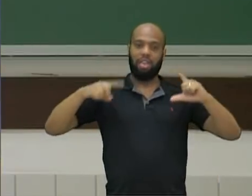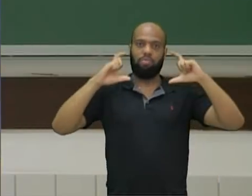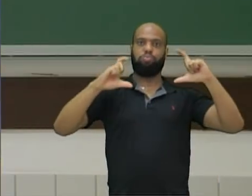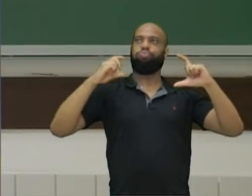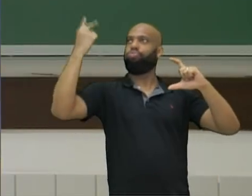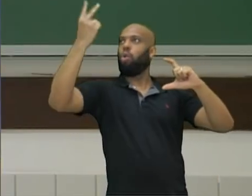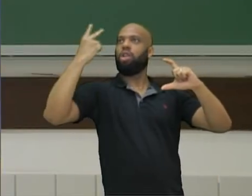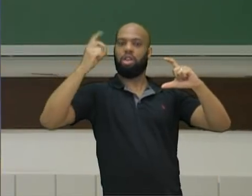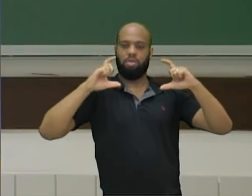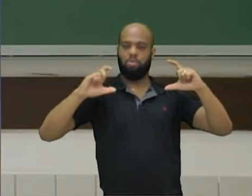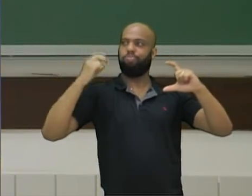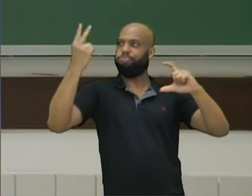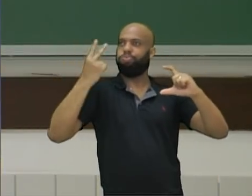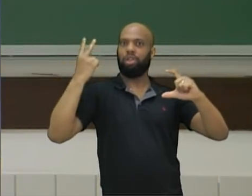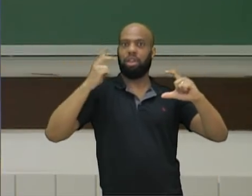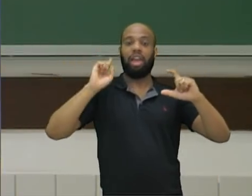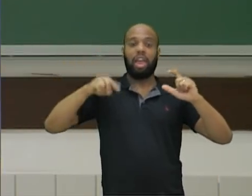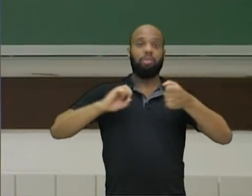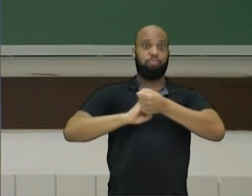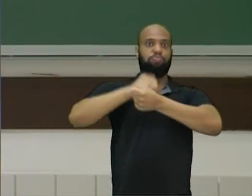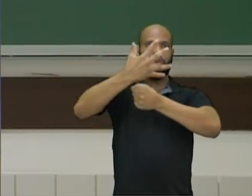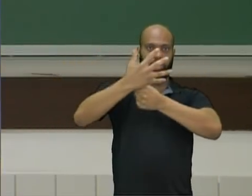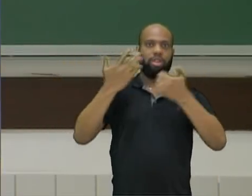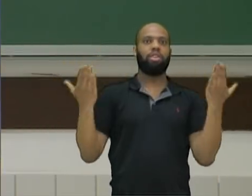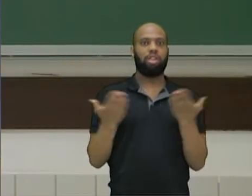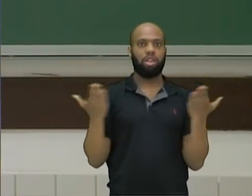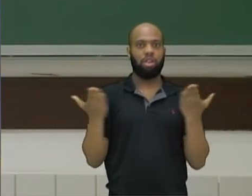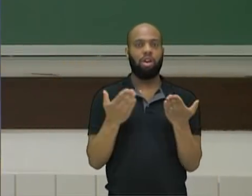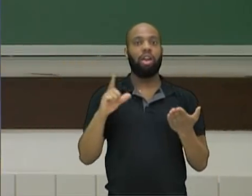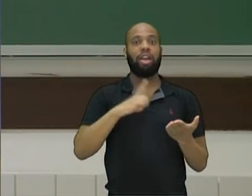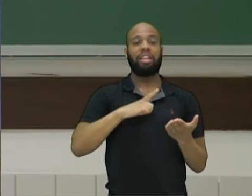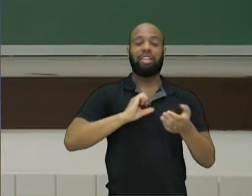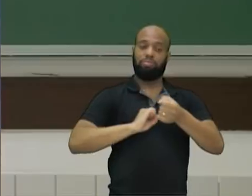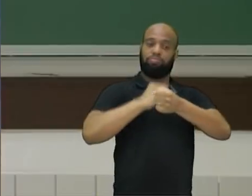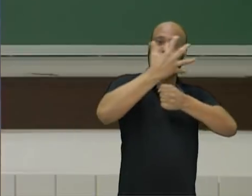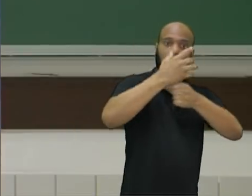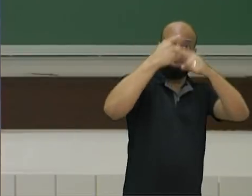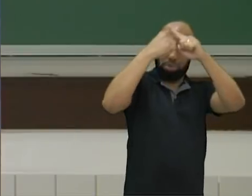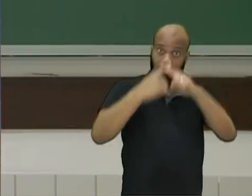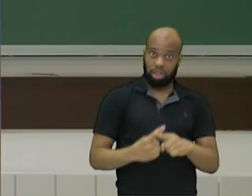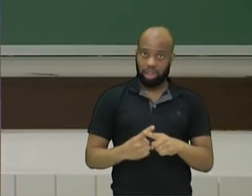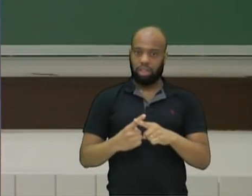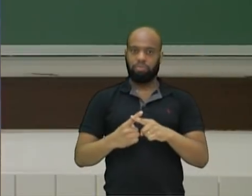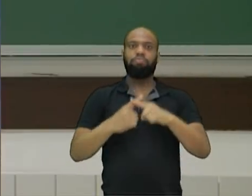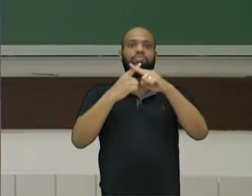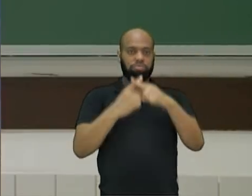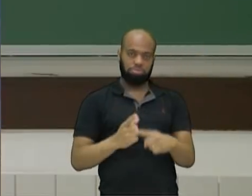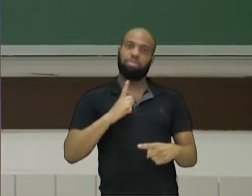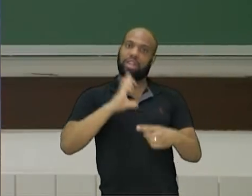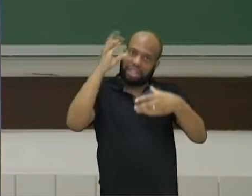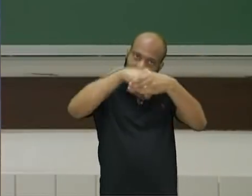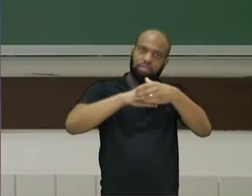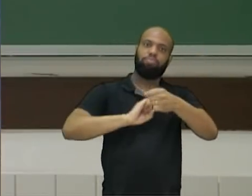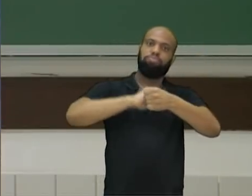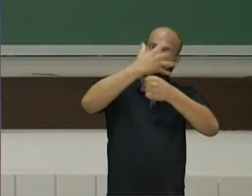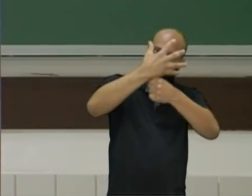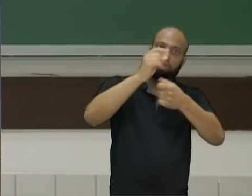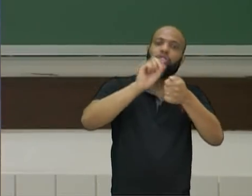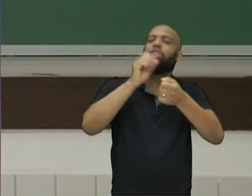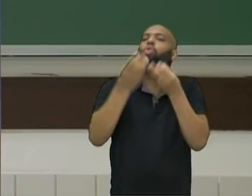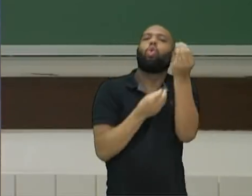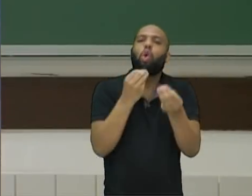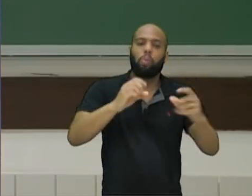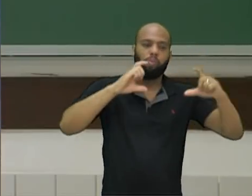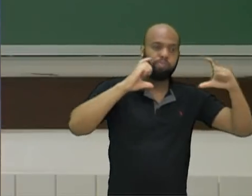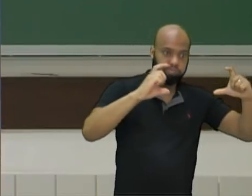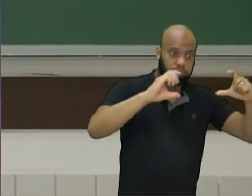cima, tudo bem? Então, isso é uma potência. Potência é um produto. O que é produto? Multiplicação. Você vai multiplicar, todos